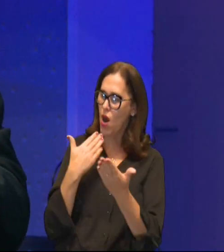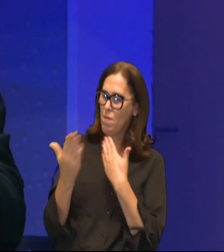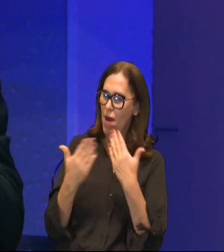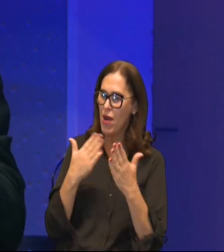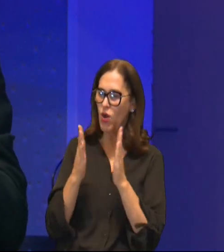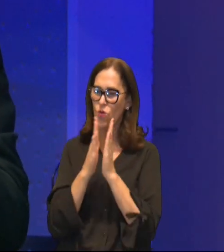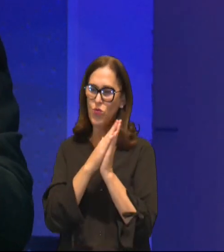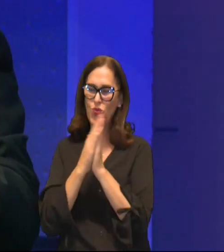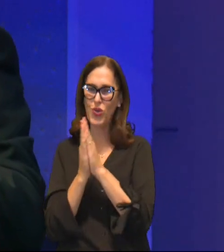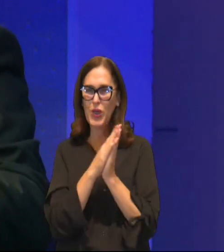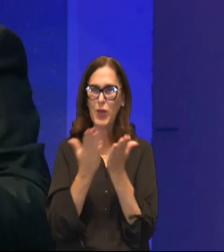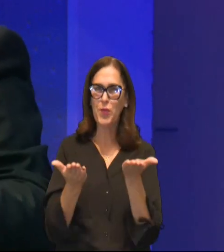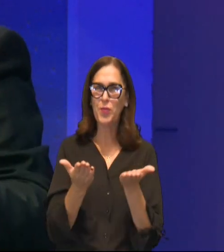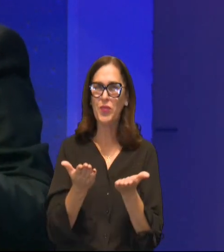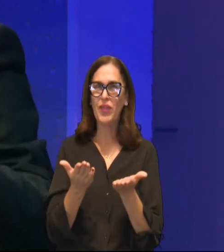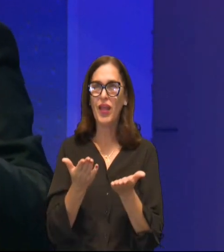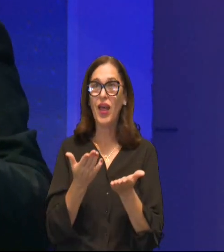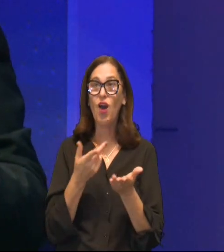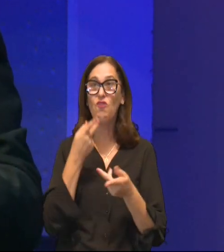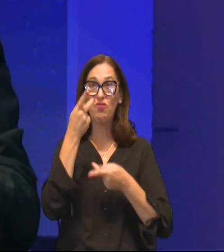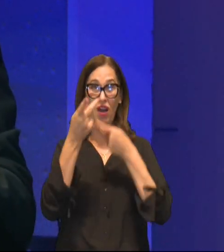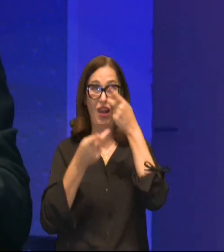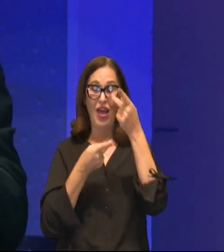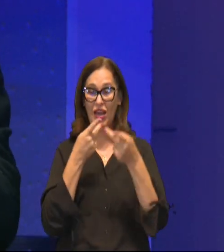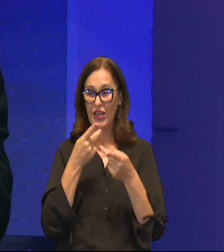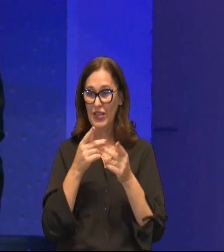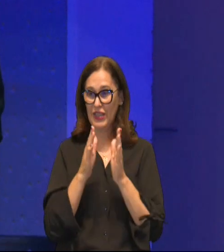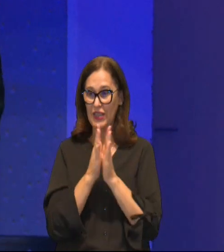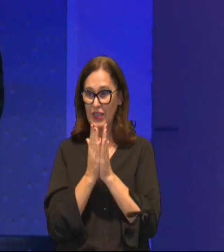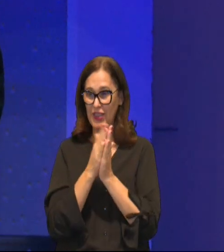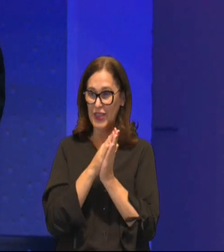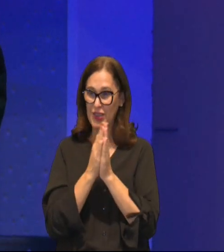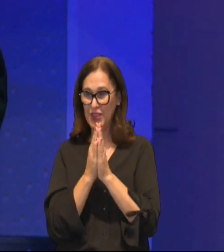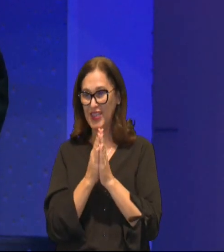robô, porque aquele robô falava. Será que esse fala?